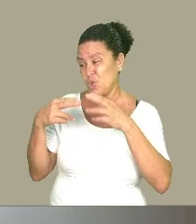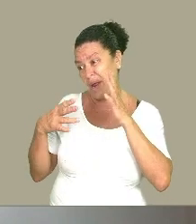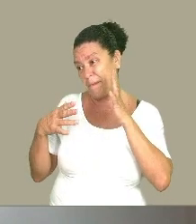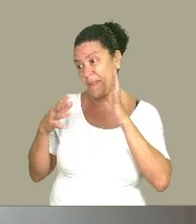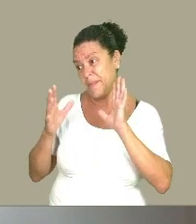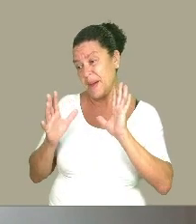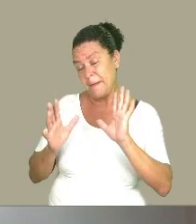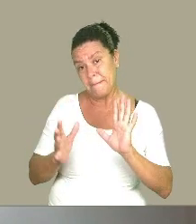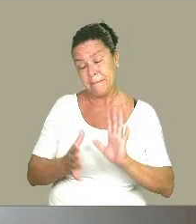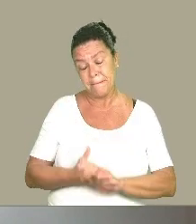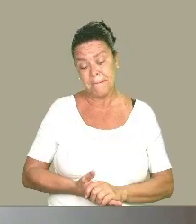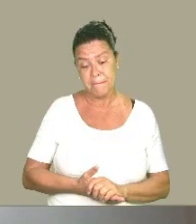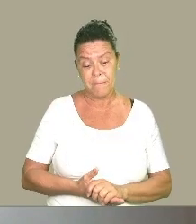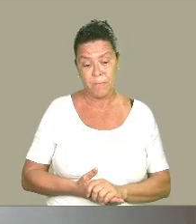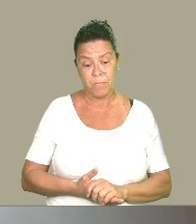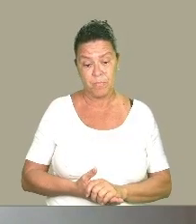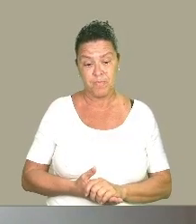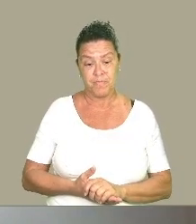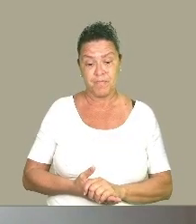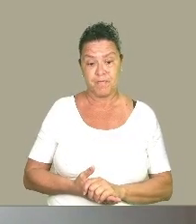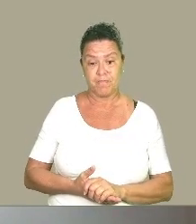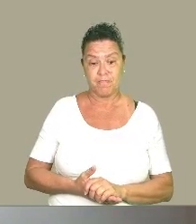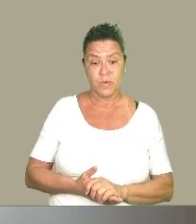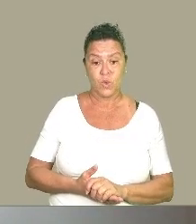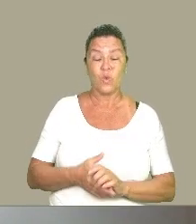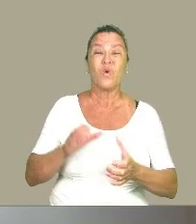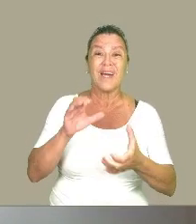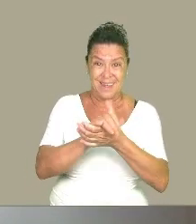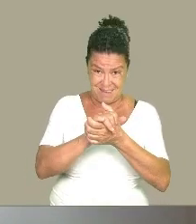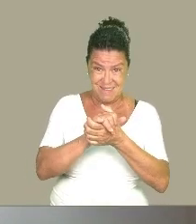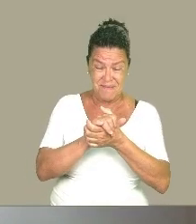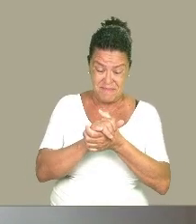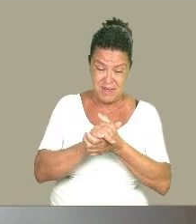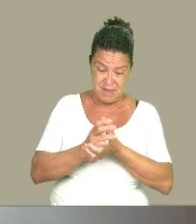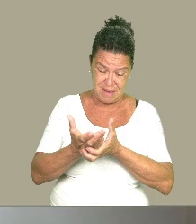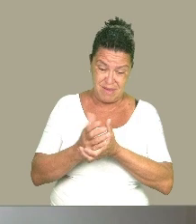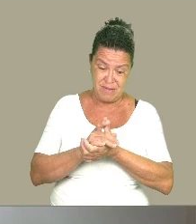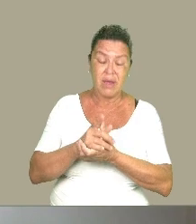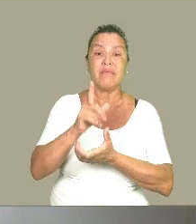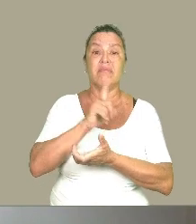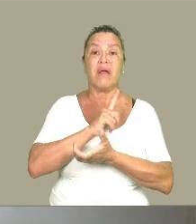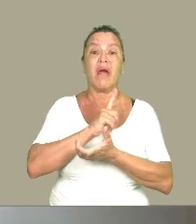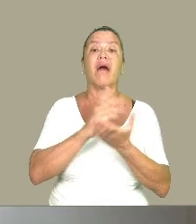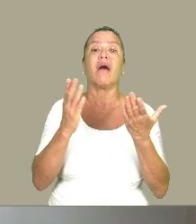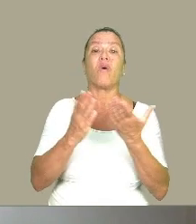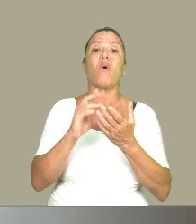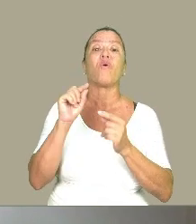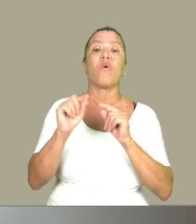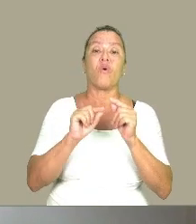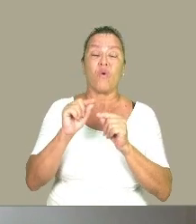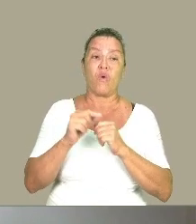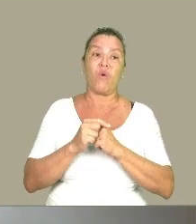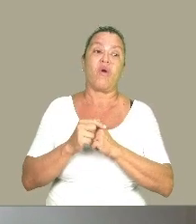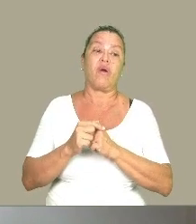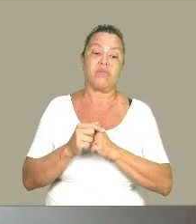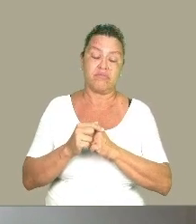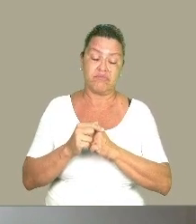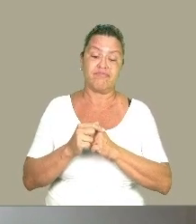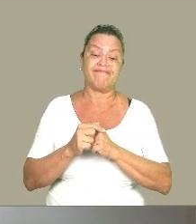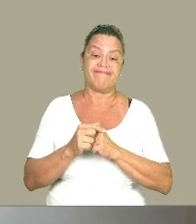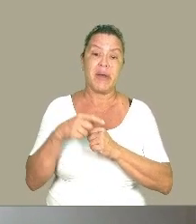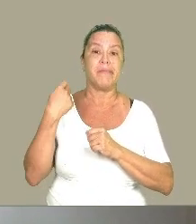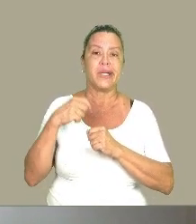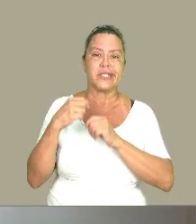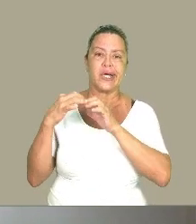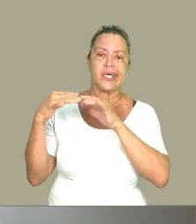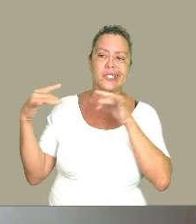que, através do instrumento do casamento, teremos agora, né, que